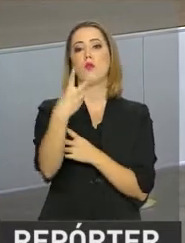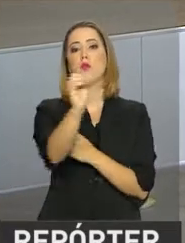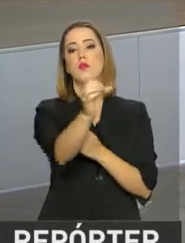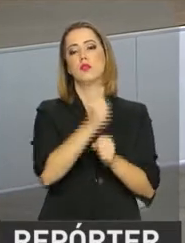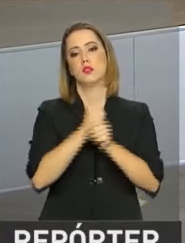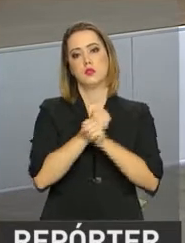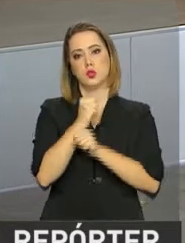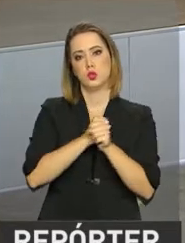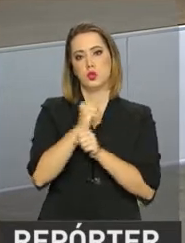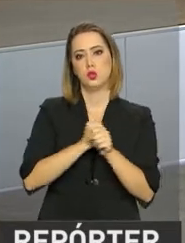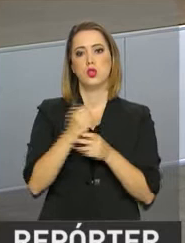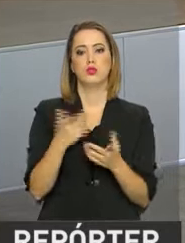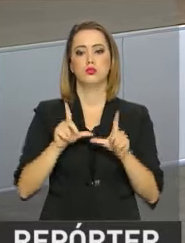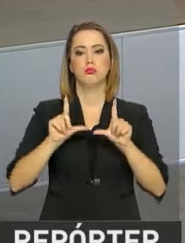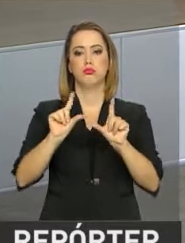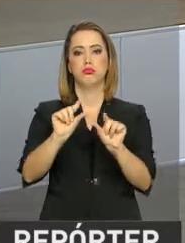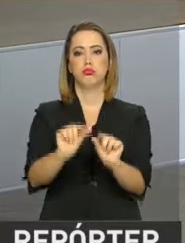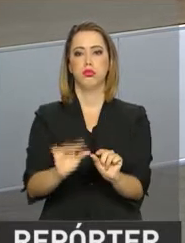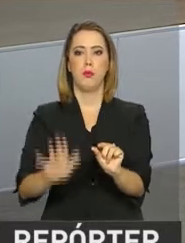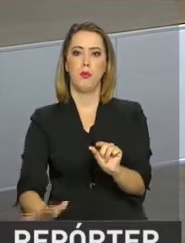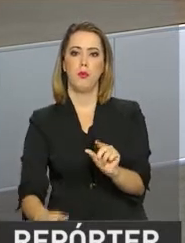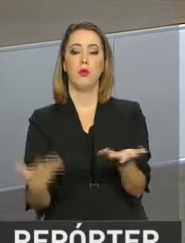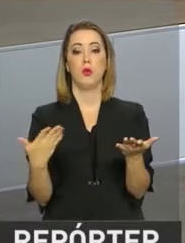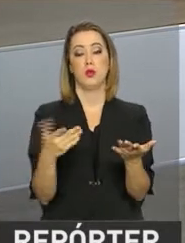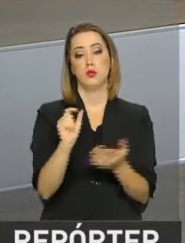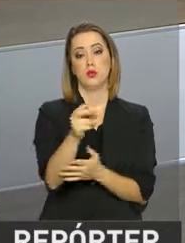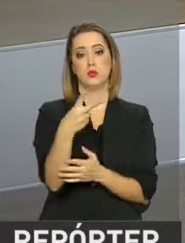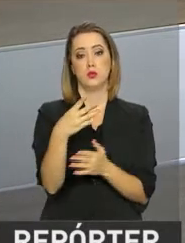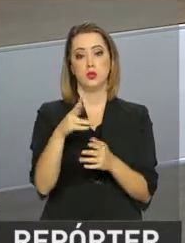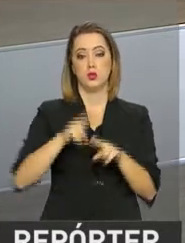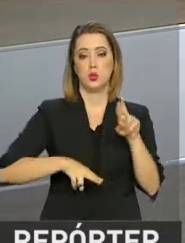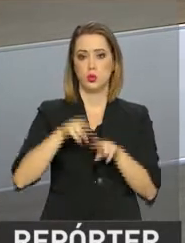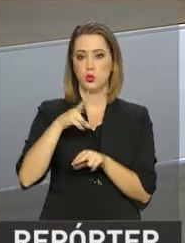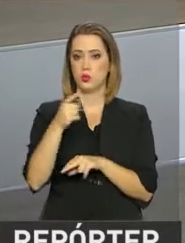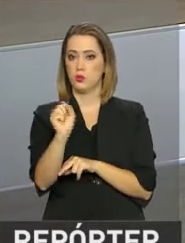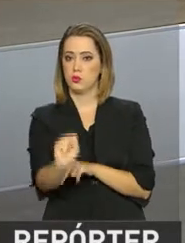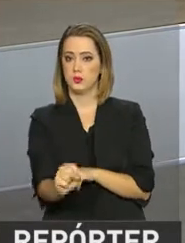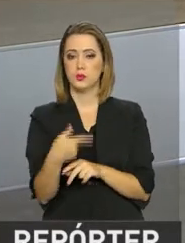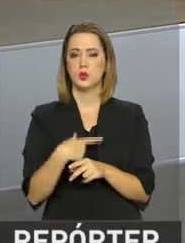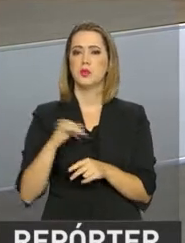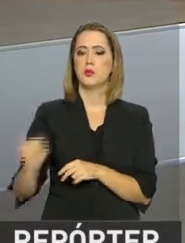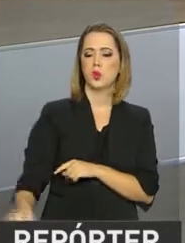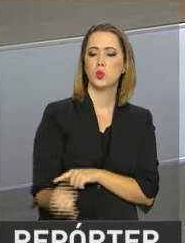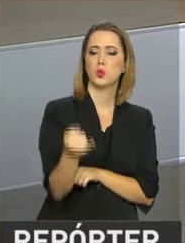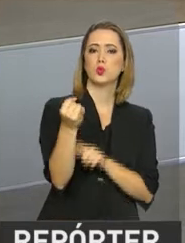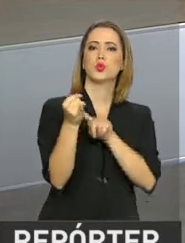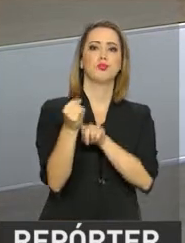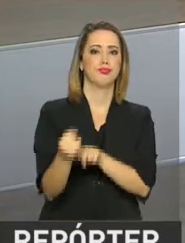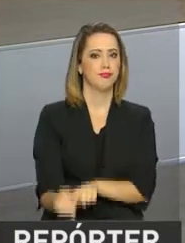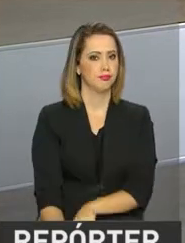descontos nas parcelas até julho de 2018 e ainda com juros menores dos cobrados atualmente